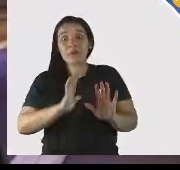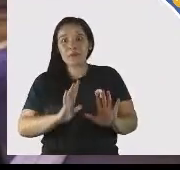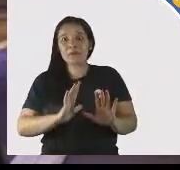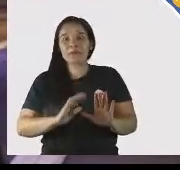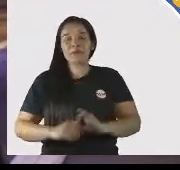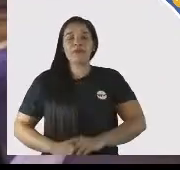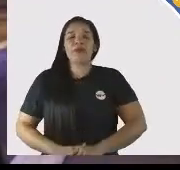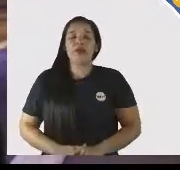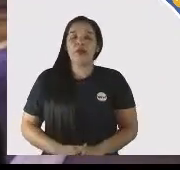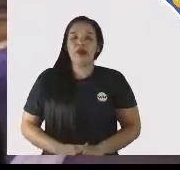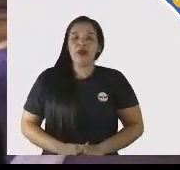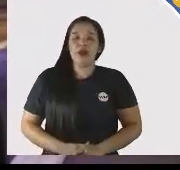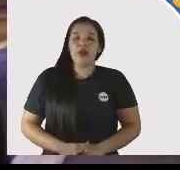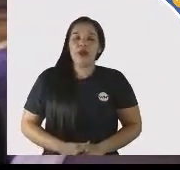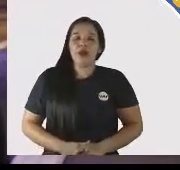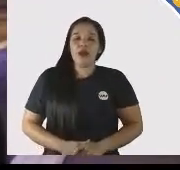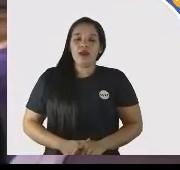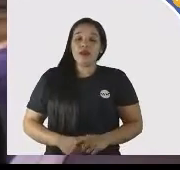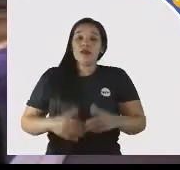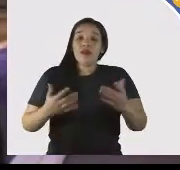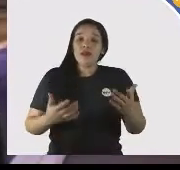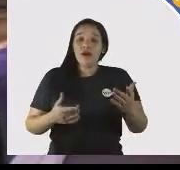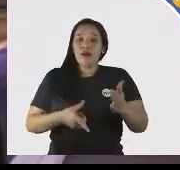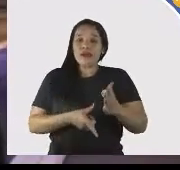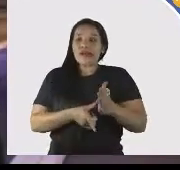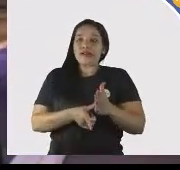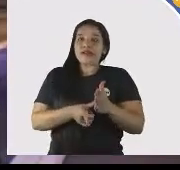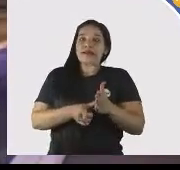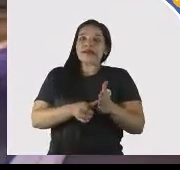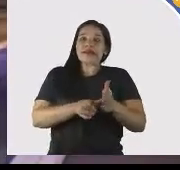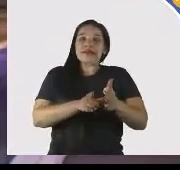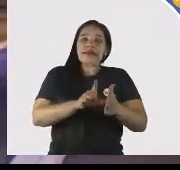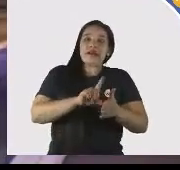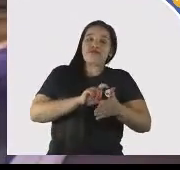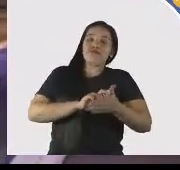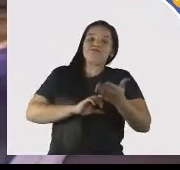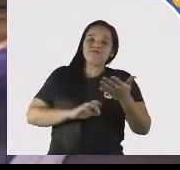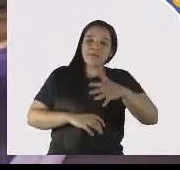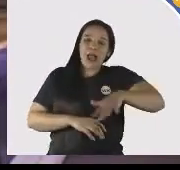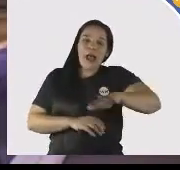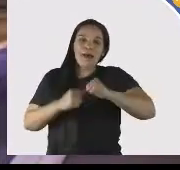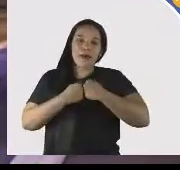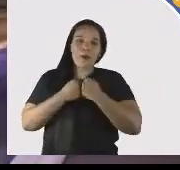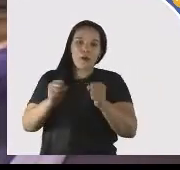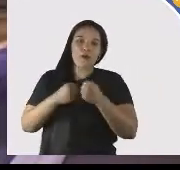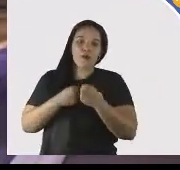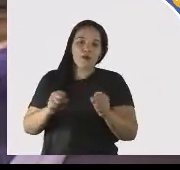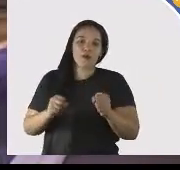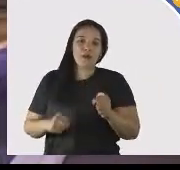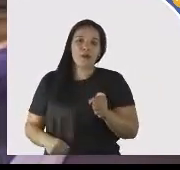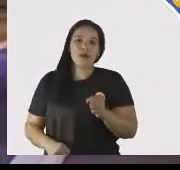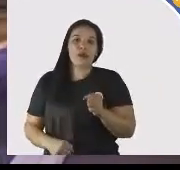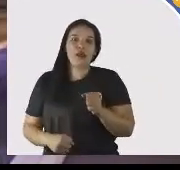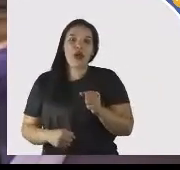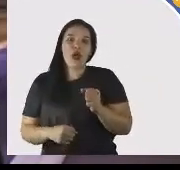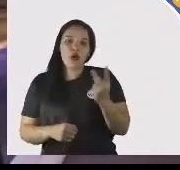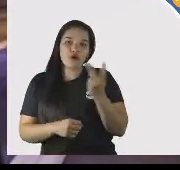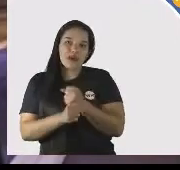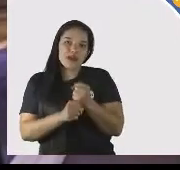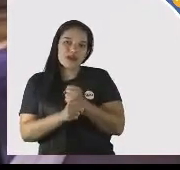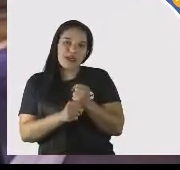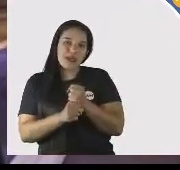a retração no mercado de ônibus então mercado de ônibus entre 20 20 20 20 e um